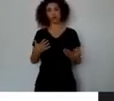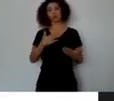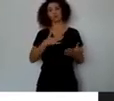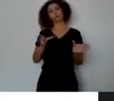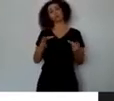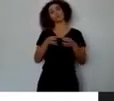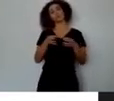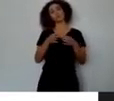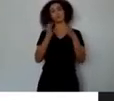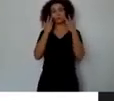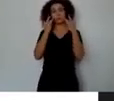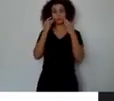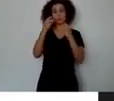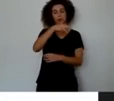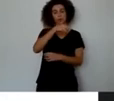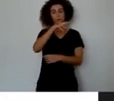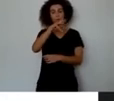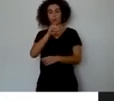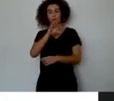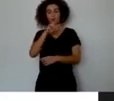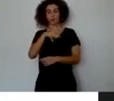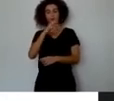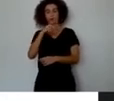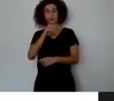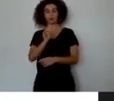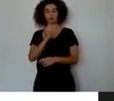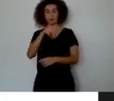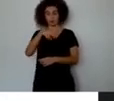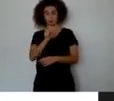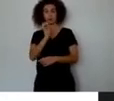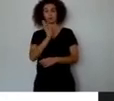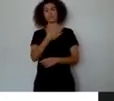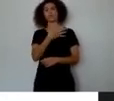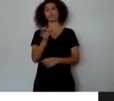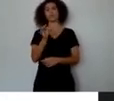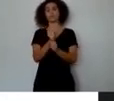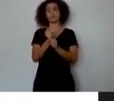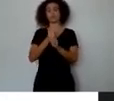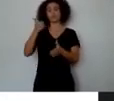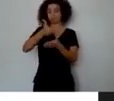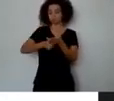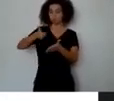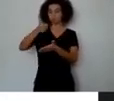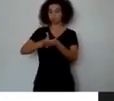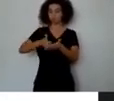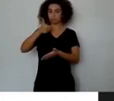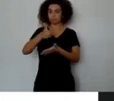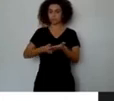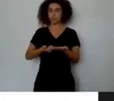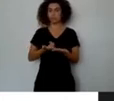em Cena, ele é um grupo que tem 10 anos de resistência aqui no aglomerado da Serra, e ele trabalha em seus temas